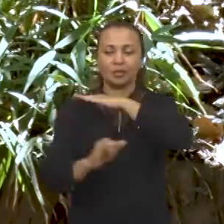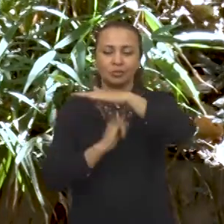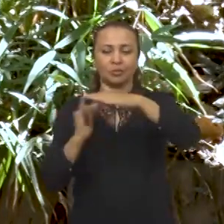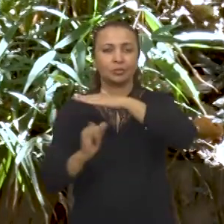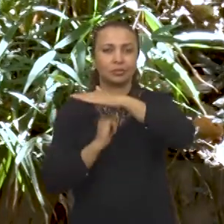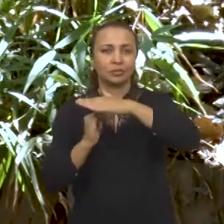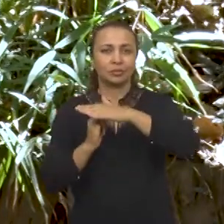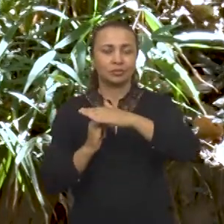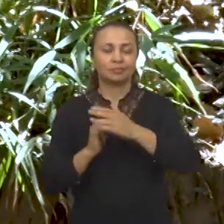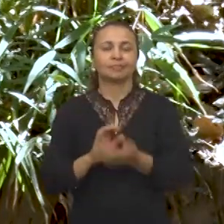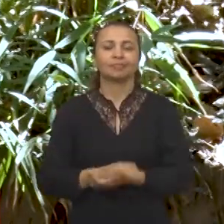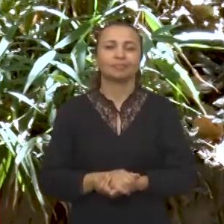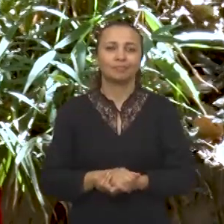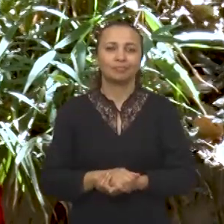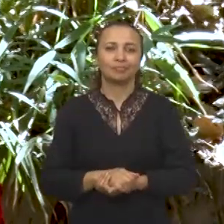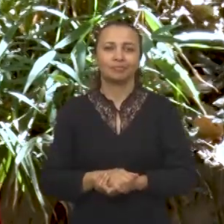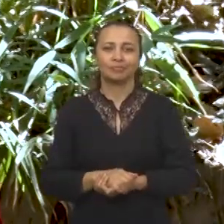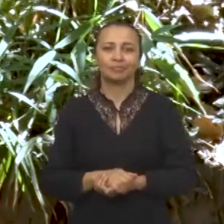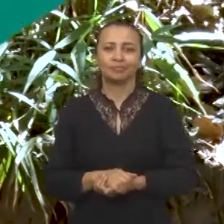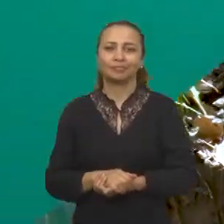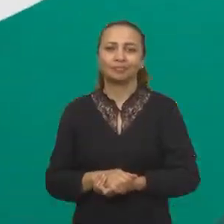das instituições participantes.